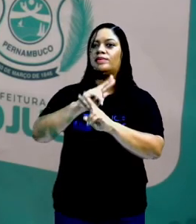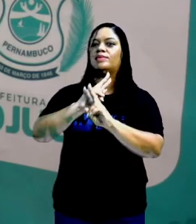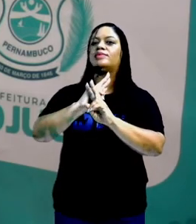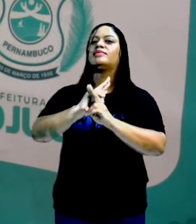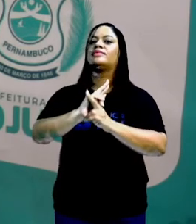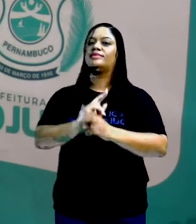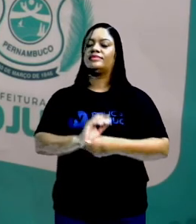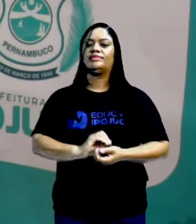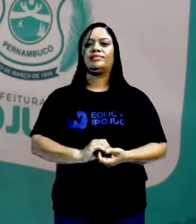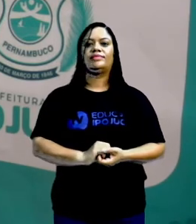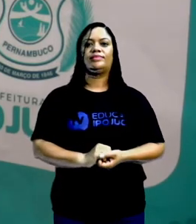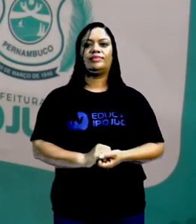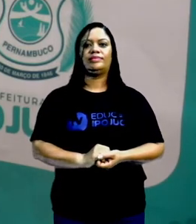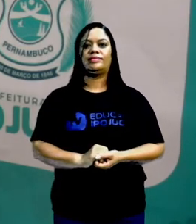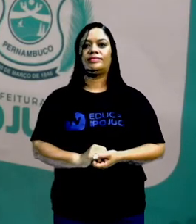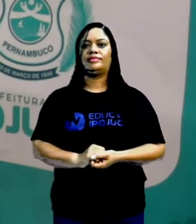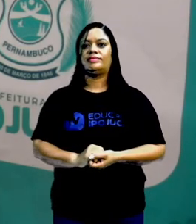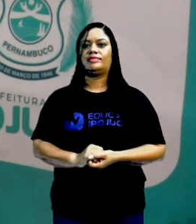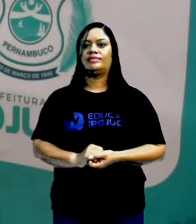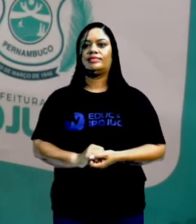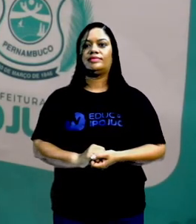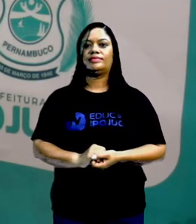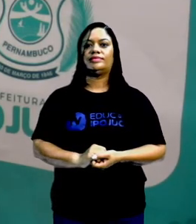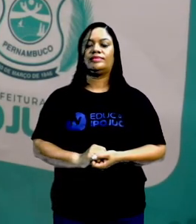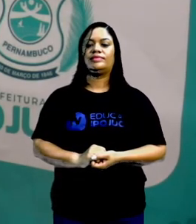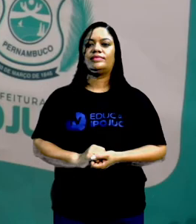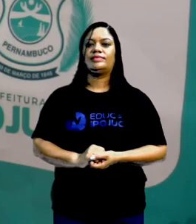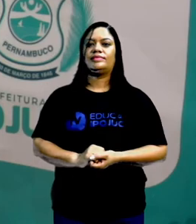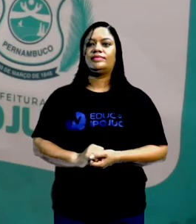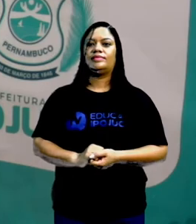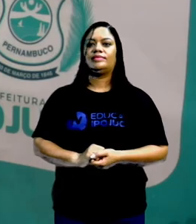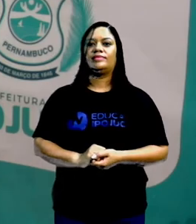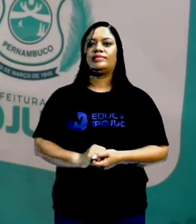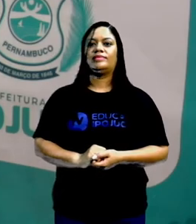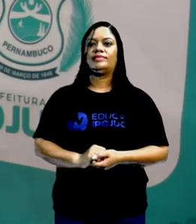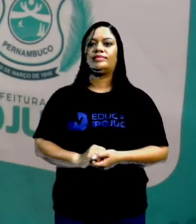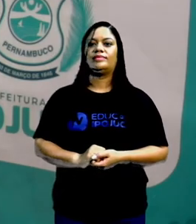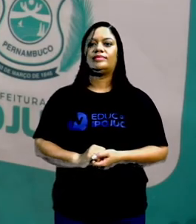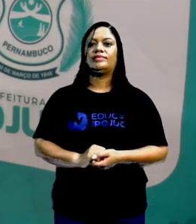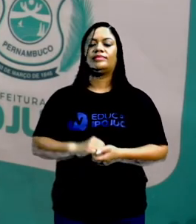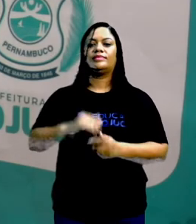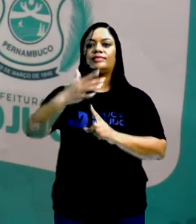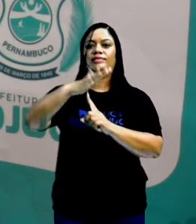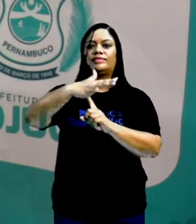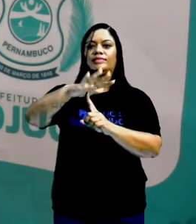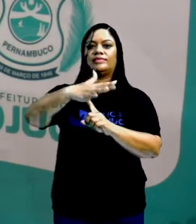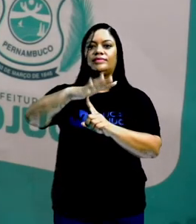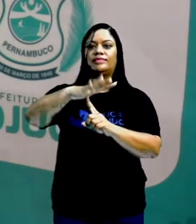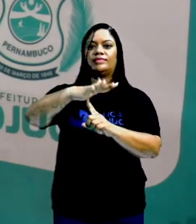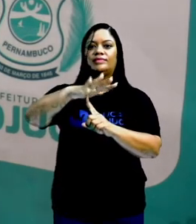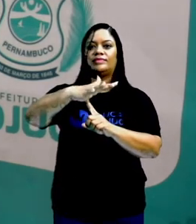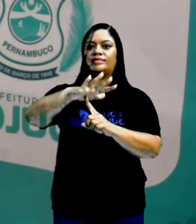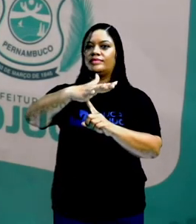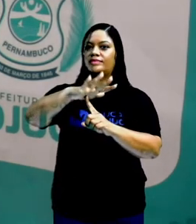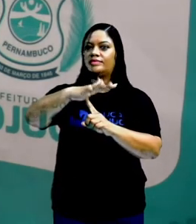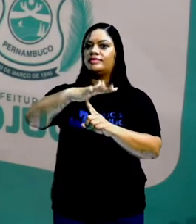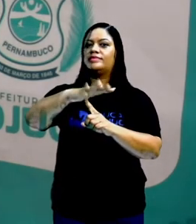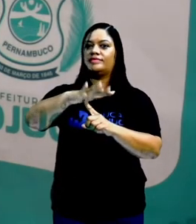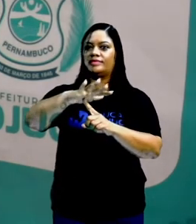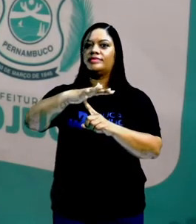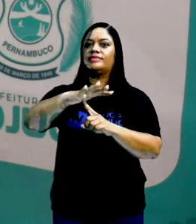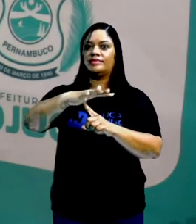é acionado. Ela aciona rápido. E helicóptero? Helicóptero é um meio